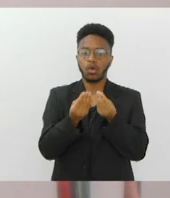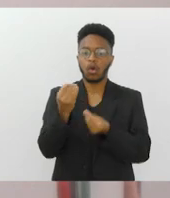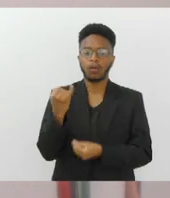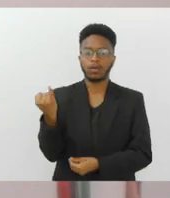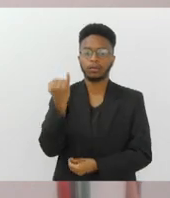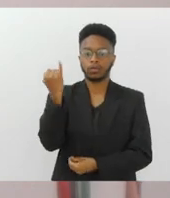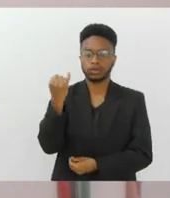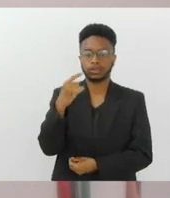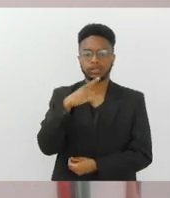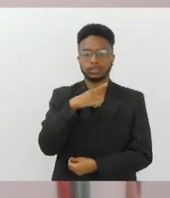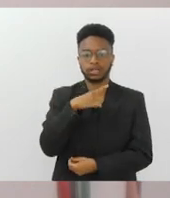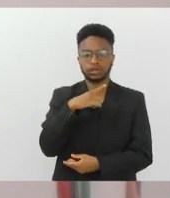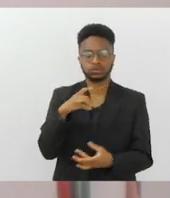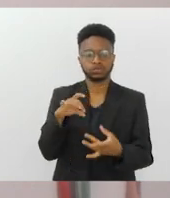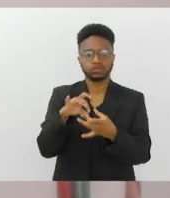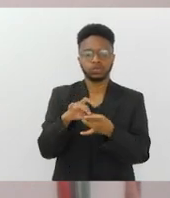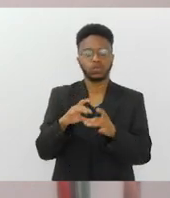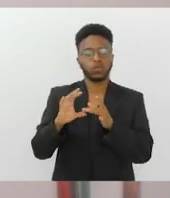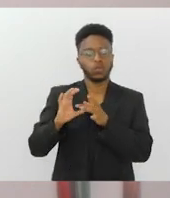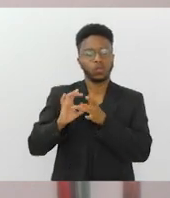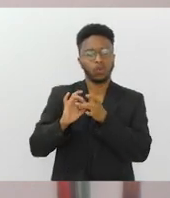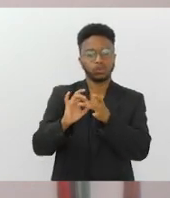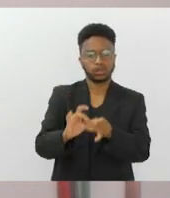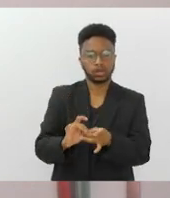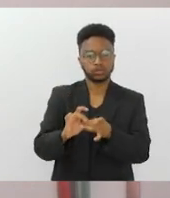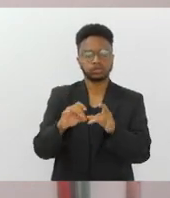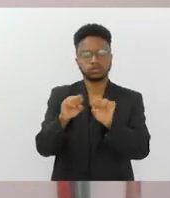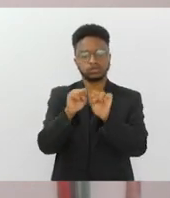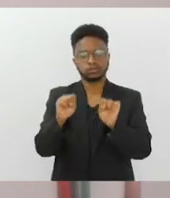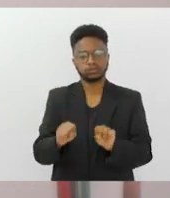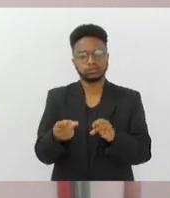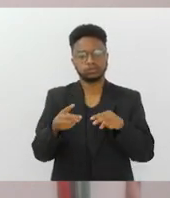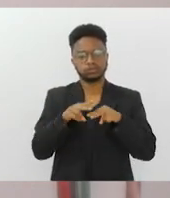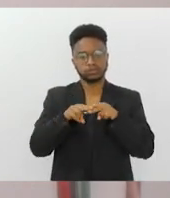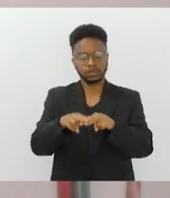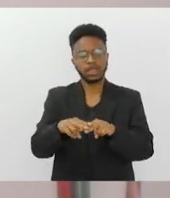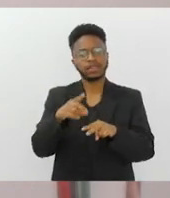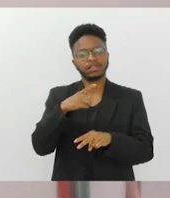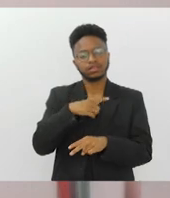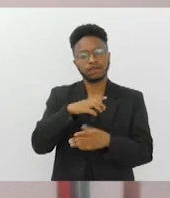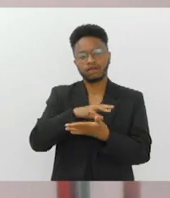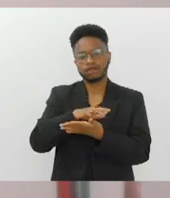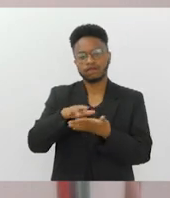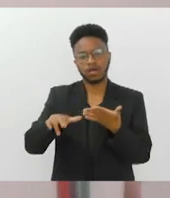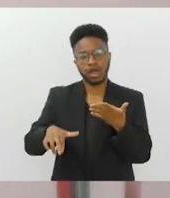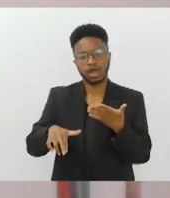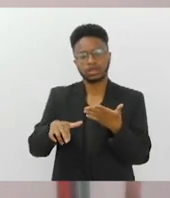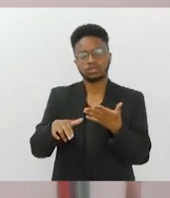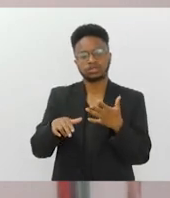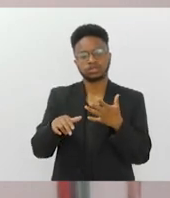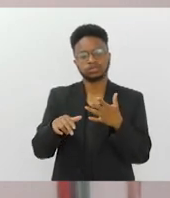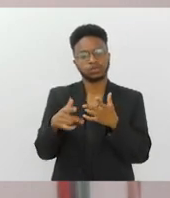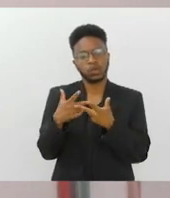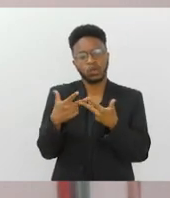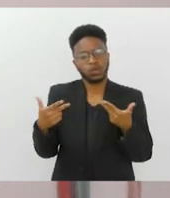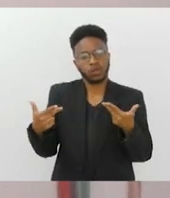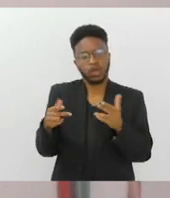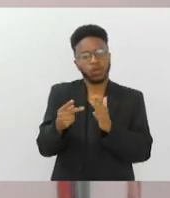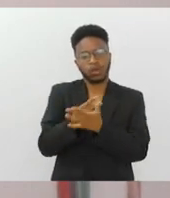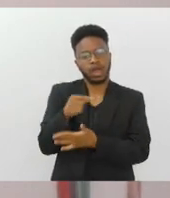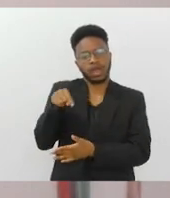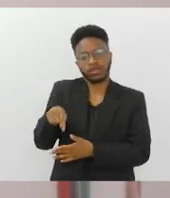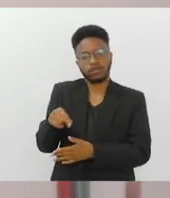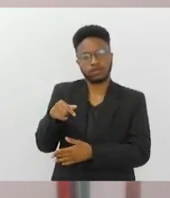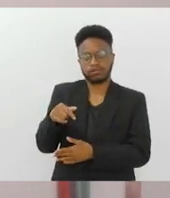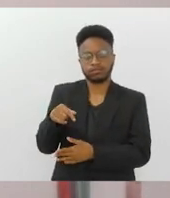ter, dentro do contexto do sistema prisional, uma série de previsões que a gente tem aqui fora, sem nenhum tipo de